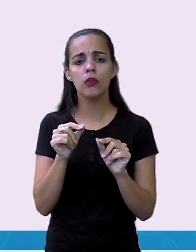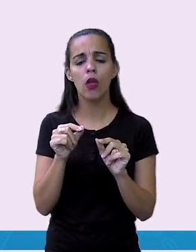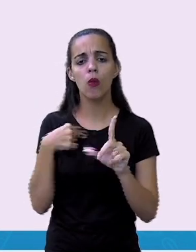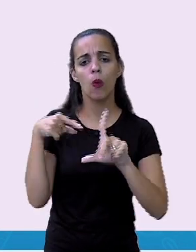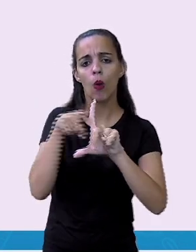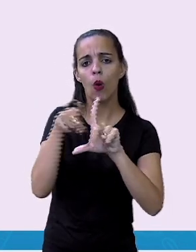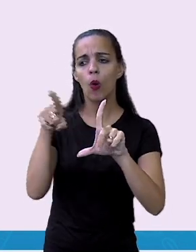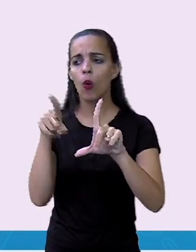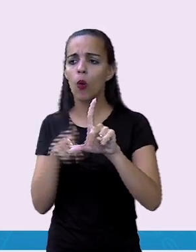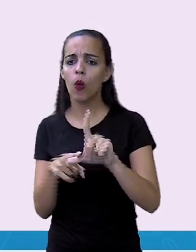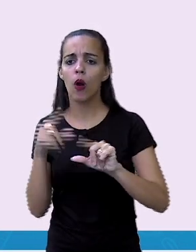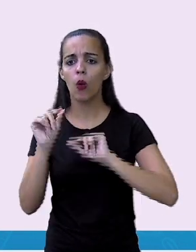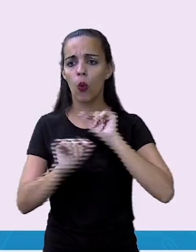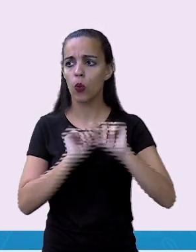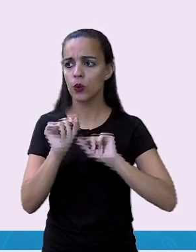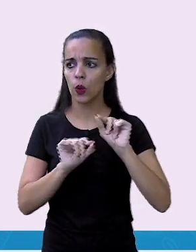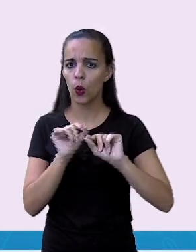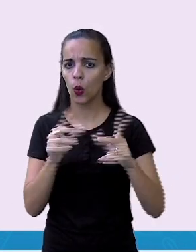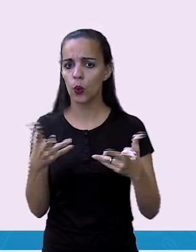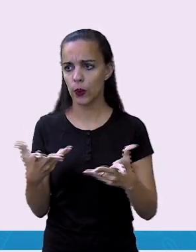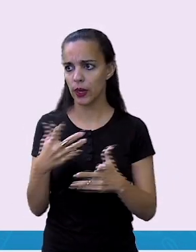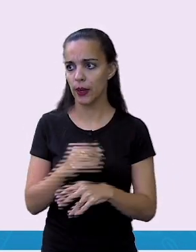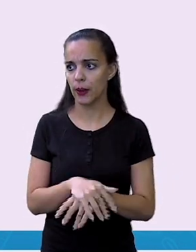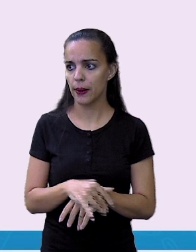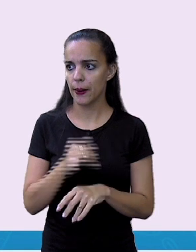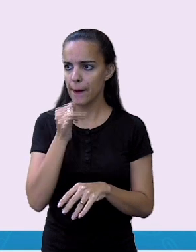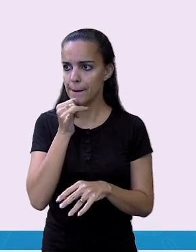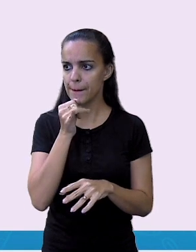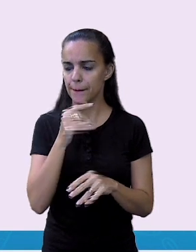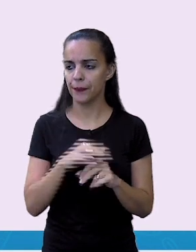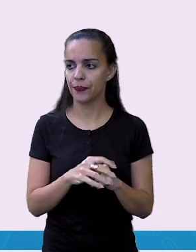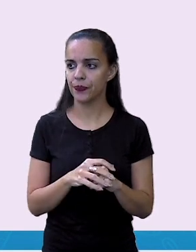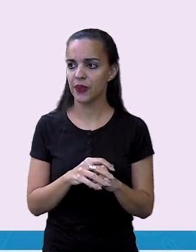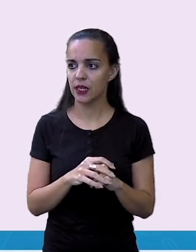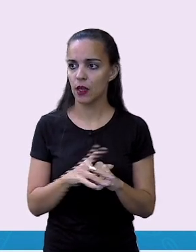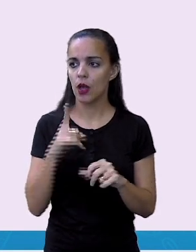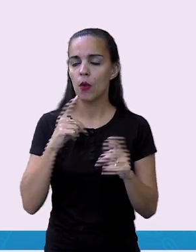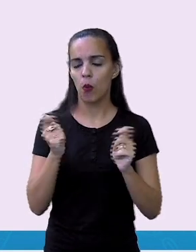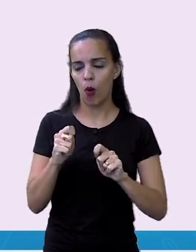correspondentes. Ângulos correspondentes, eles podem estar